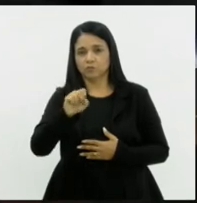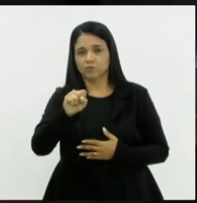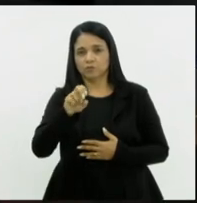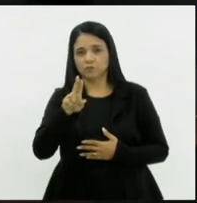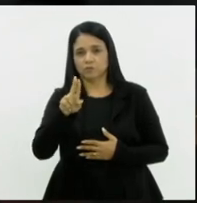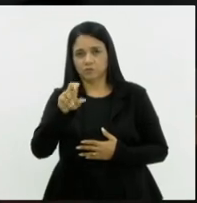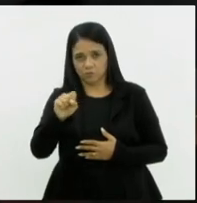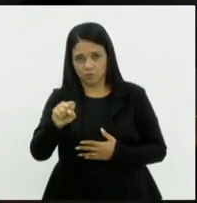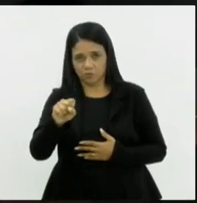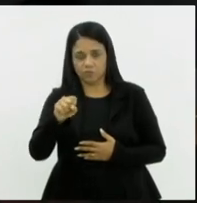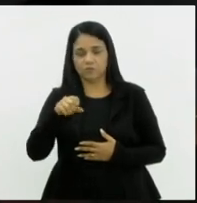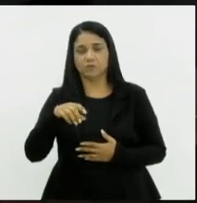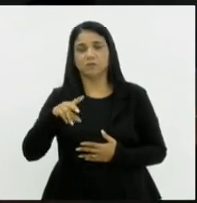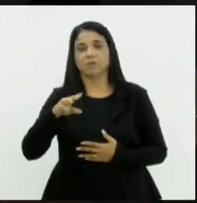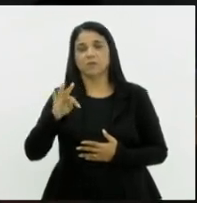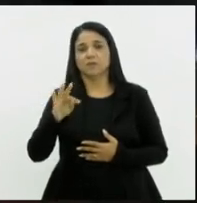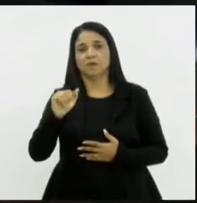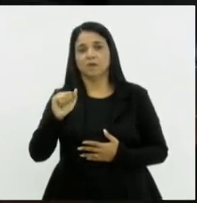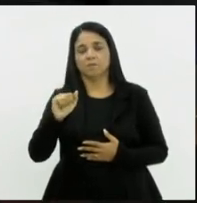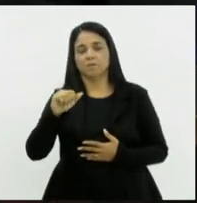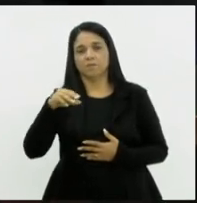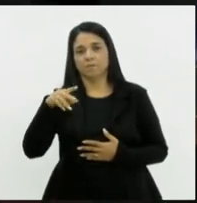Itabucuã,